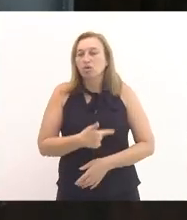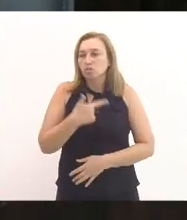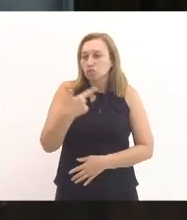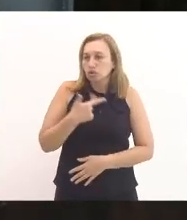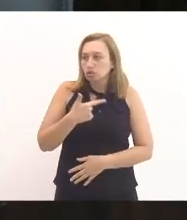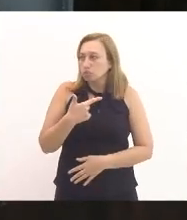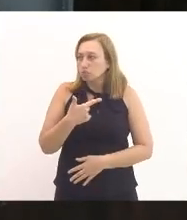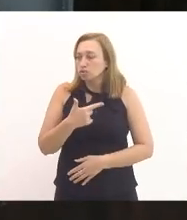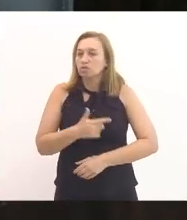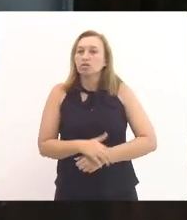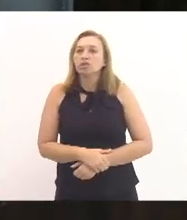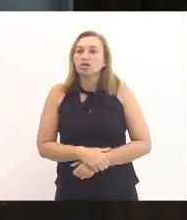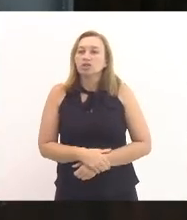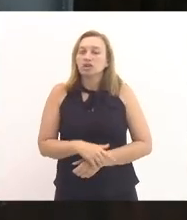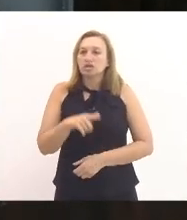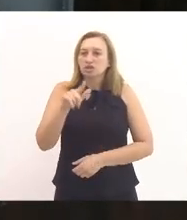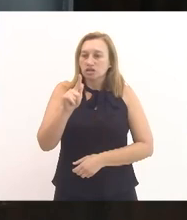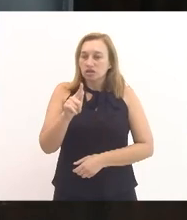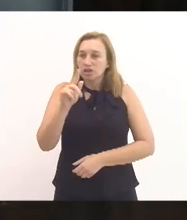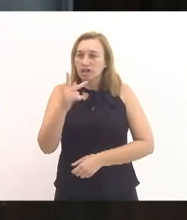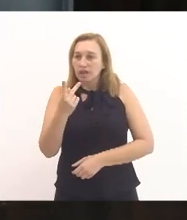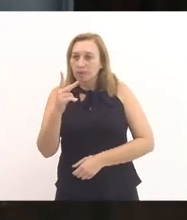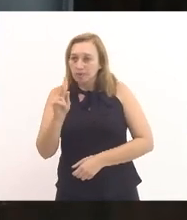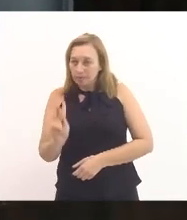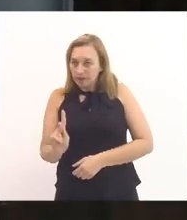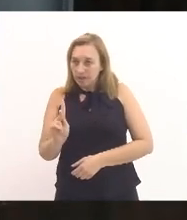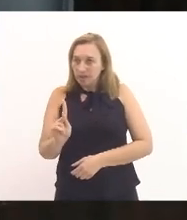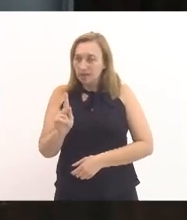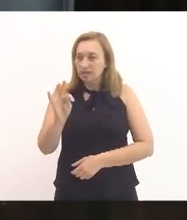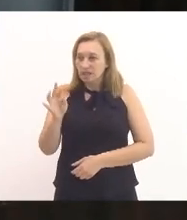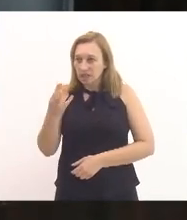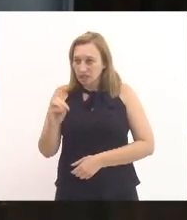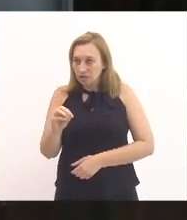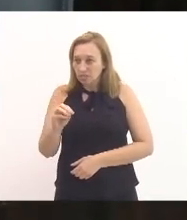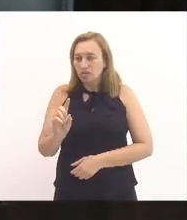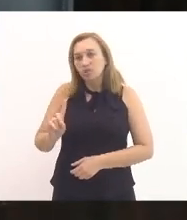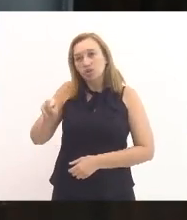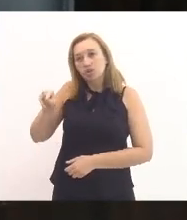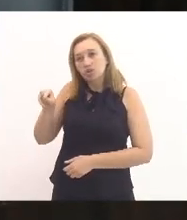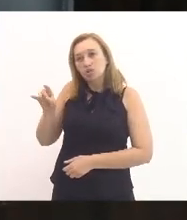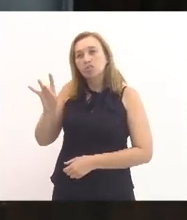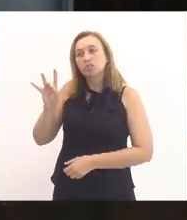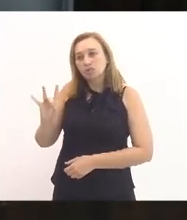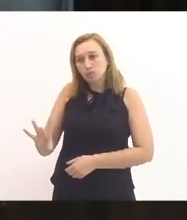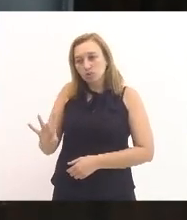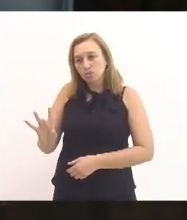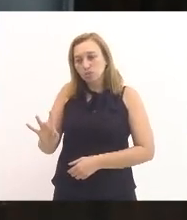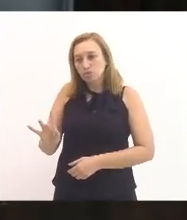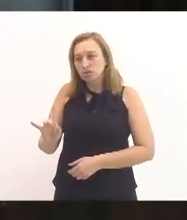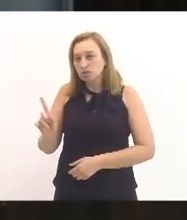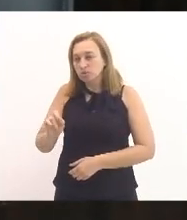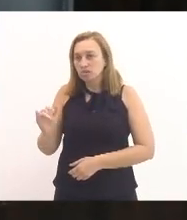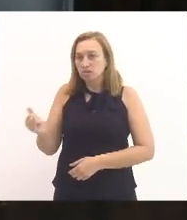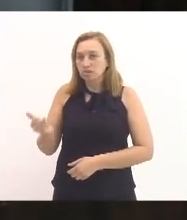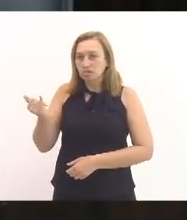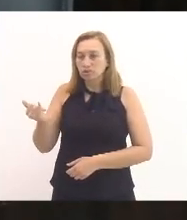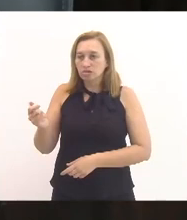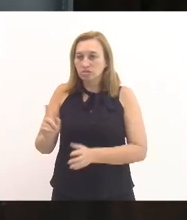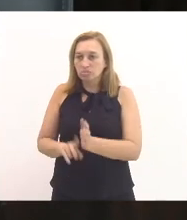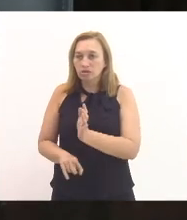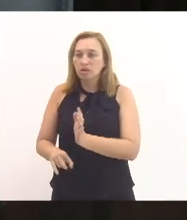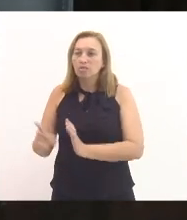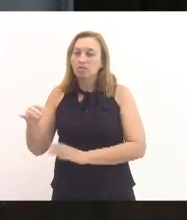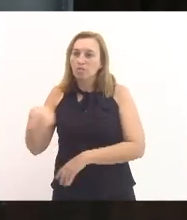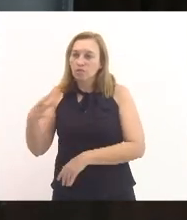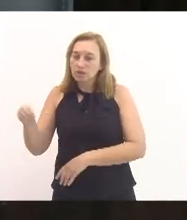segunda questão é ajhp né A questão dos treinos da HP e para o último não menos importante a questão da